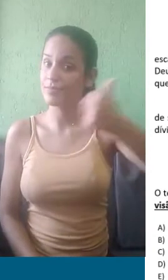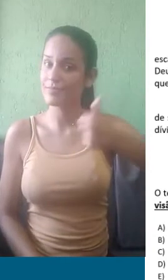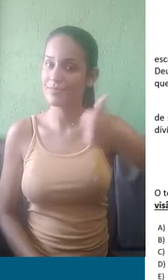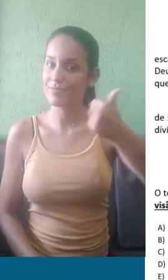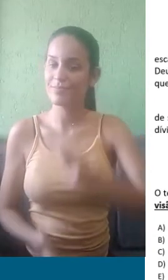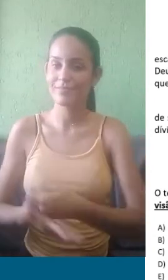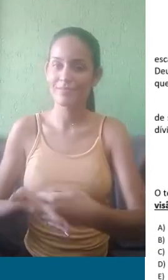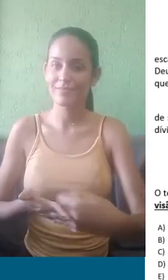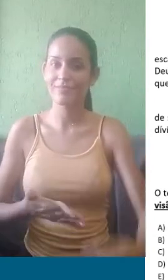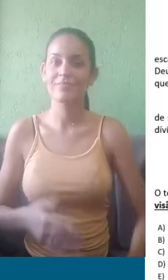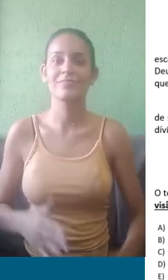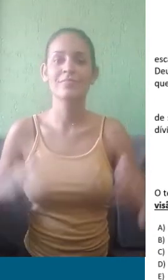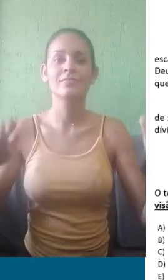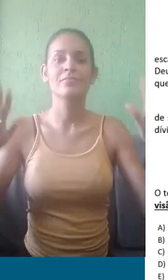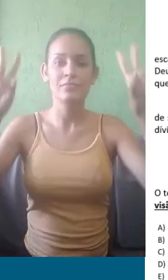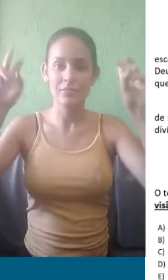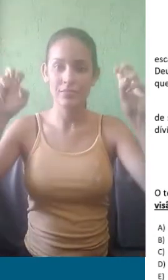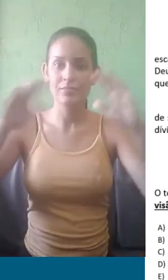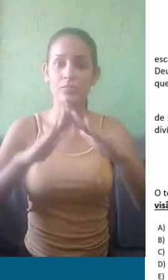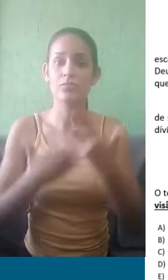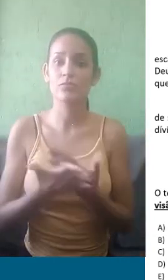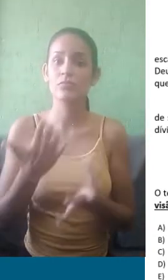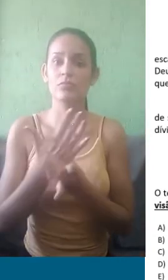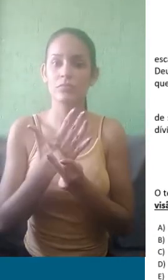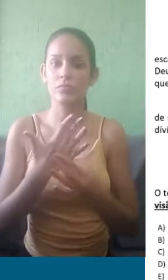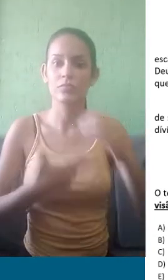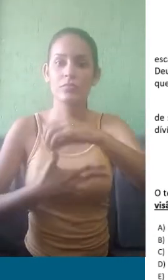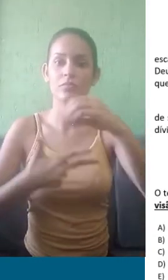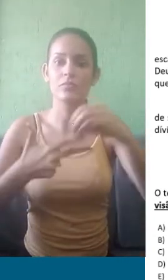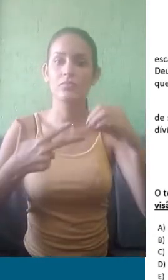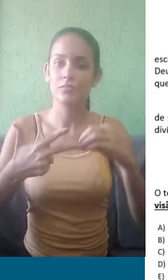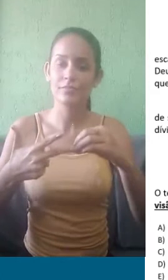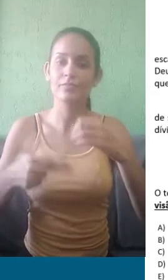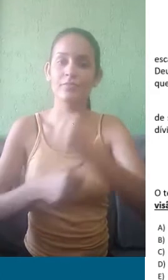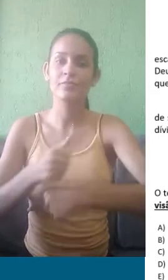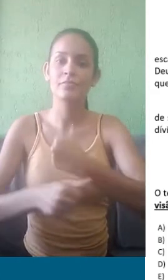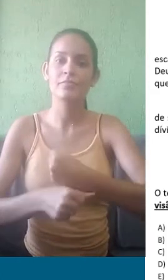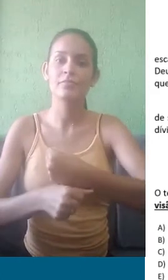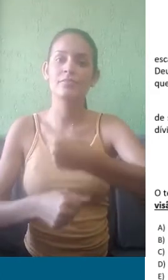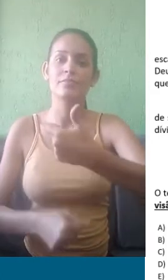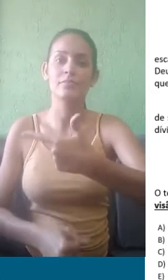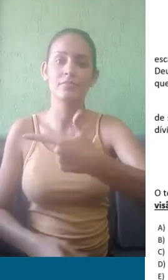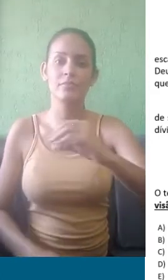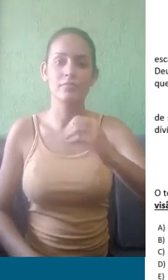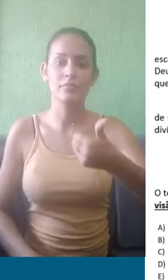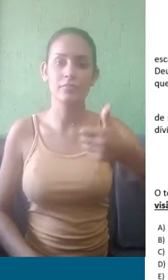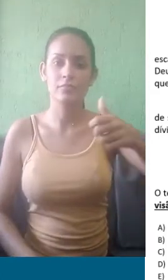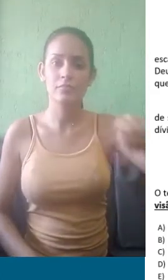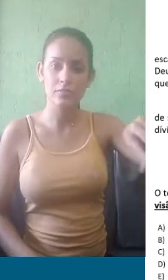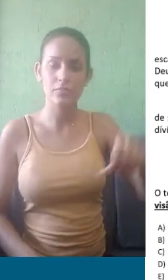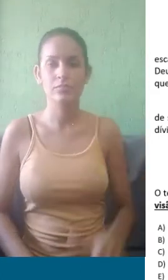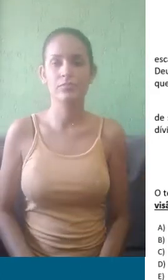Vamos a nossa primeira questão, que é sobre a escola realista. Essa é uma questão do Enem 2019. O texto diz,